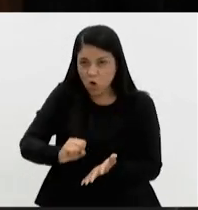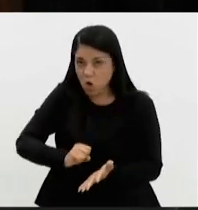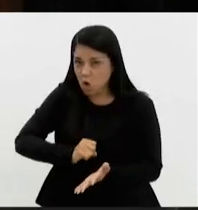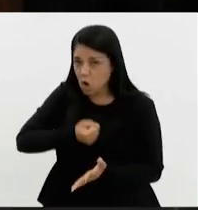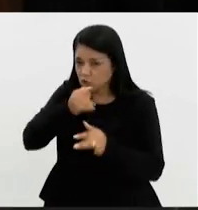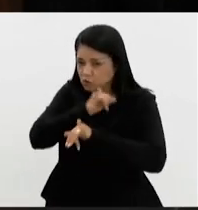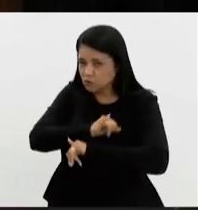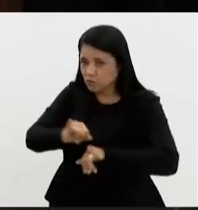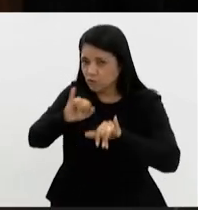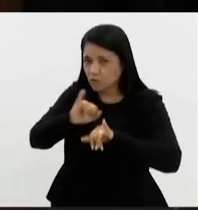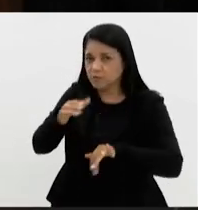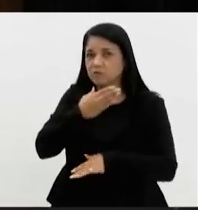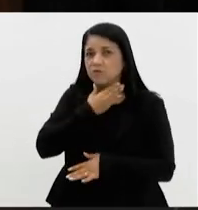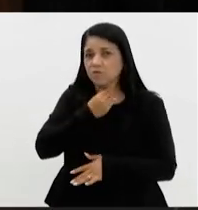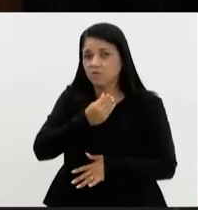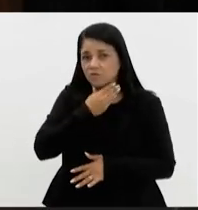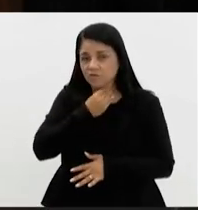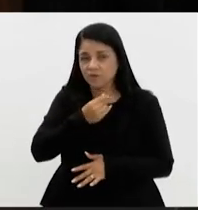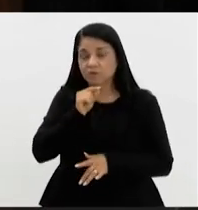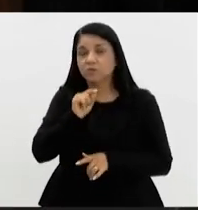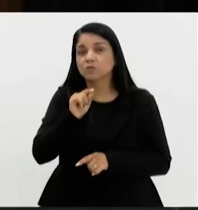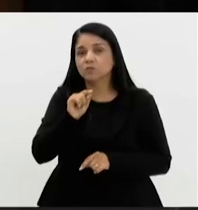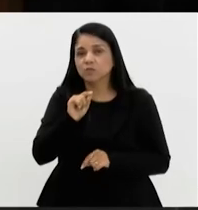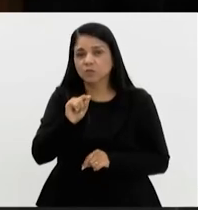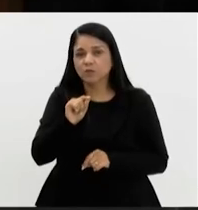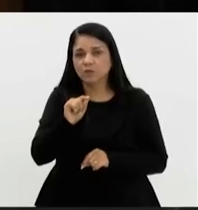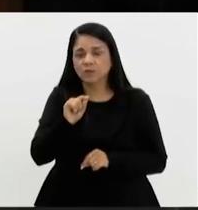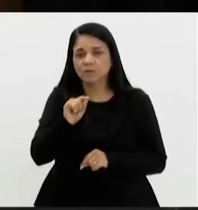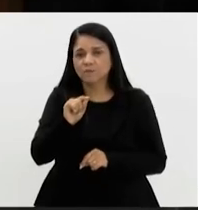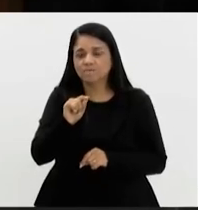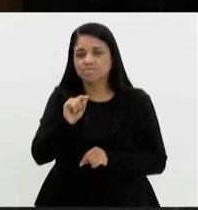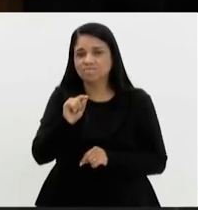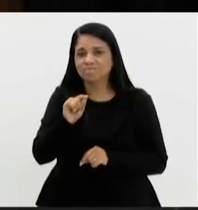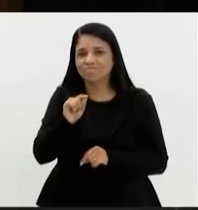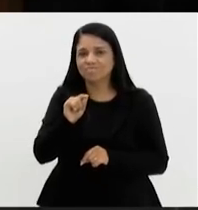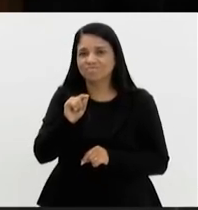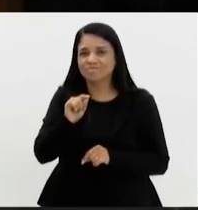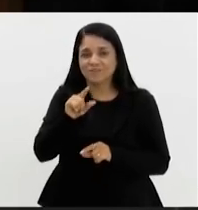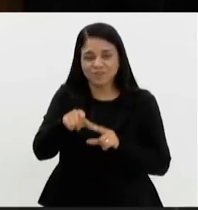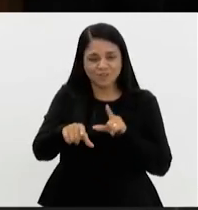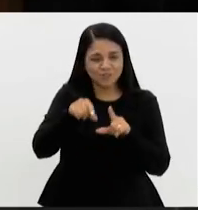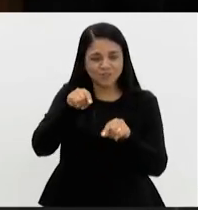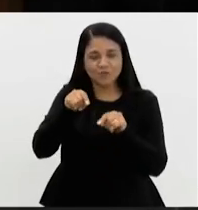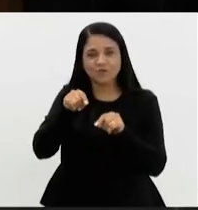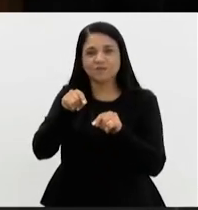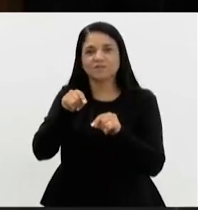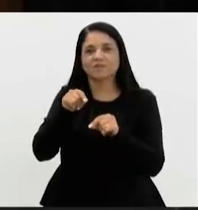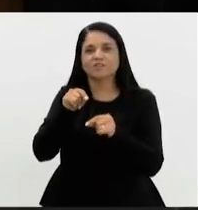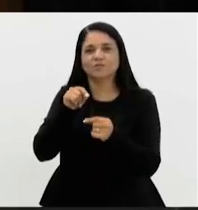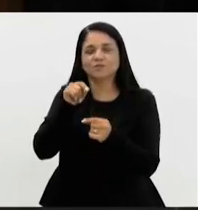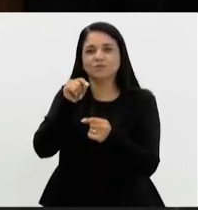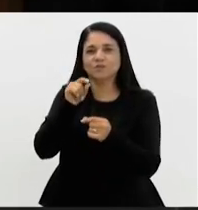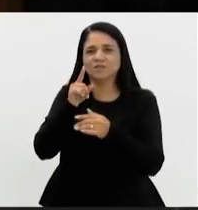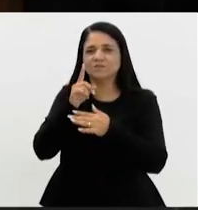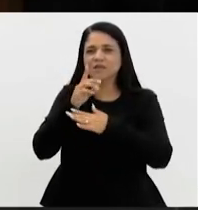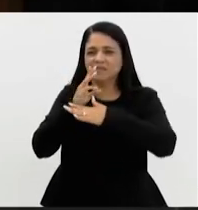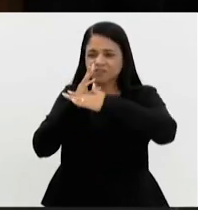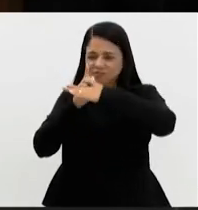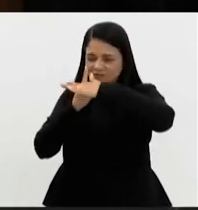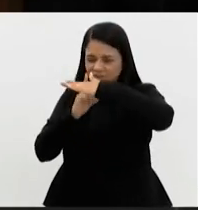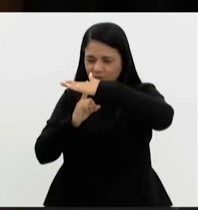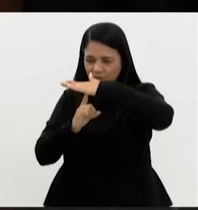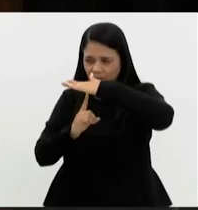falsas no que Tang privilégios concedidos a Imigrantes e refugiados eh